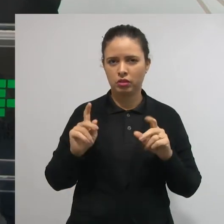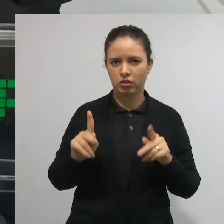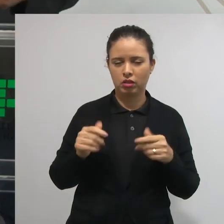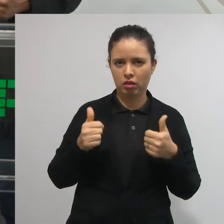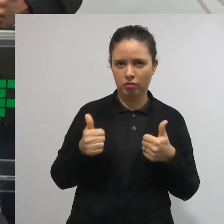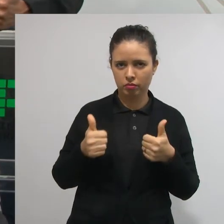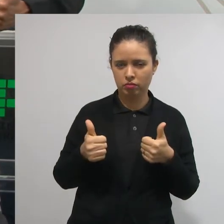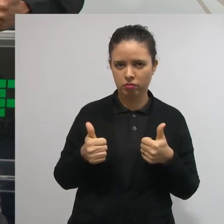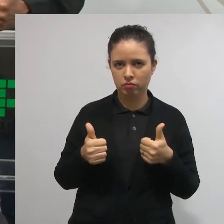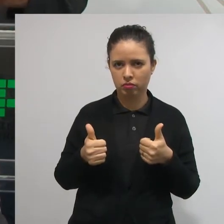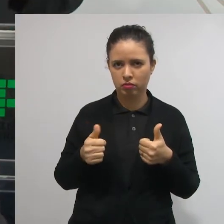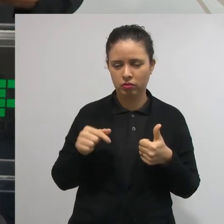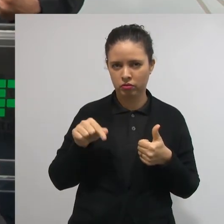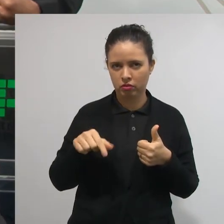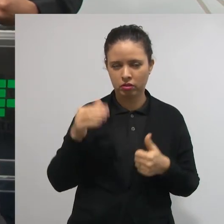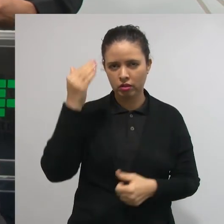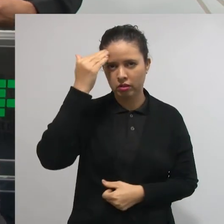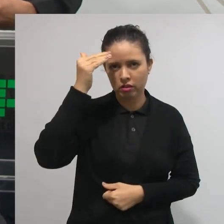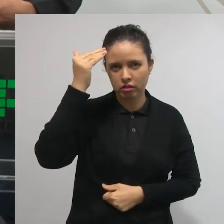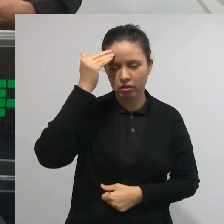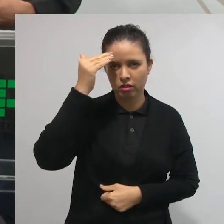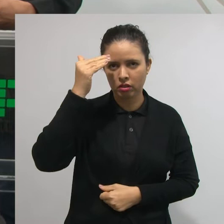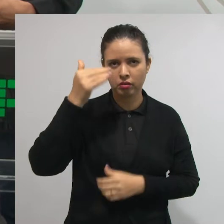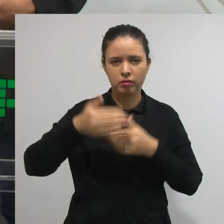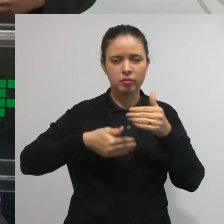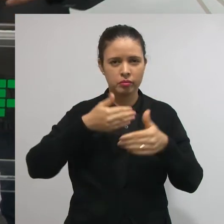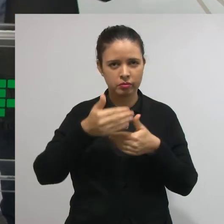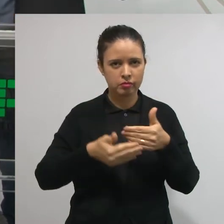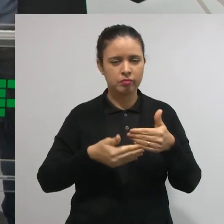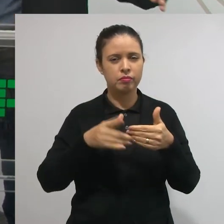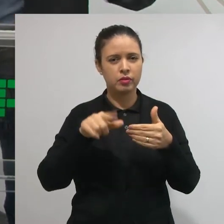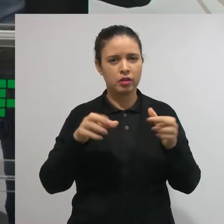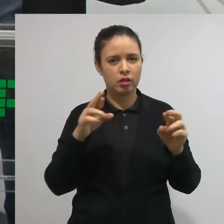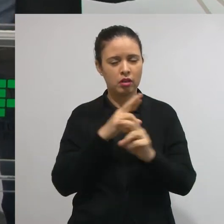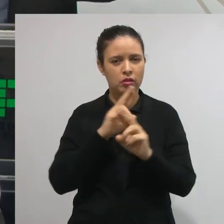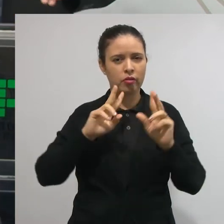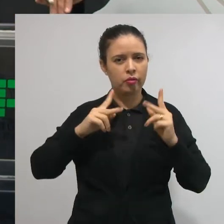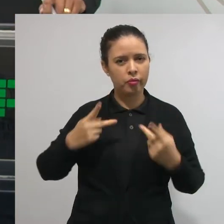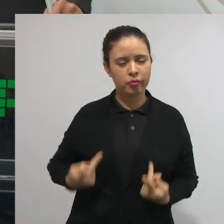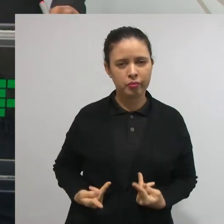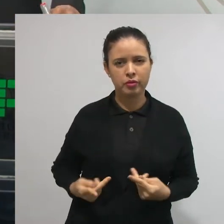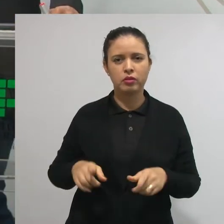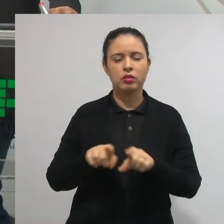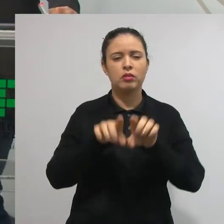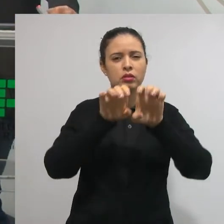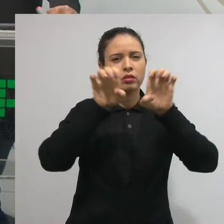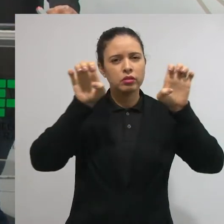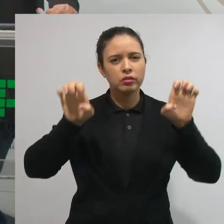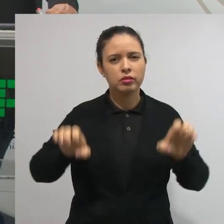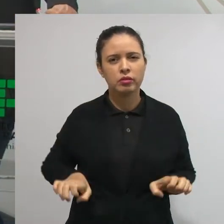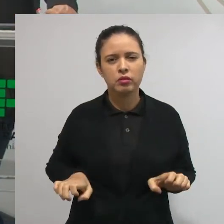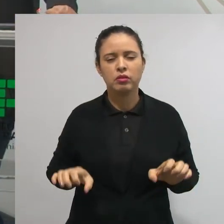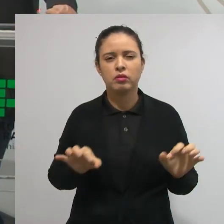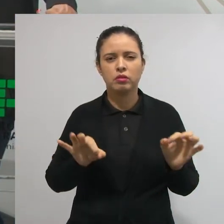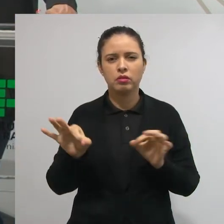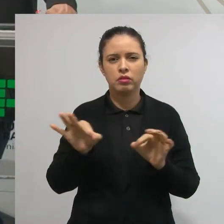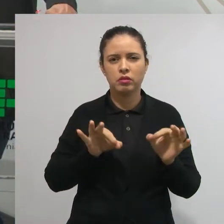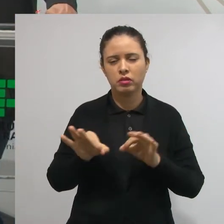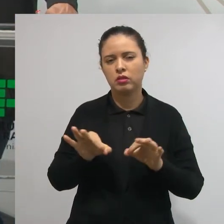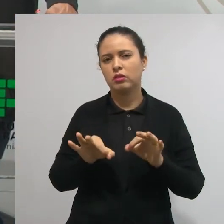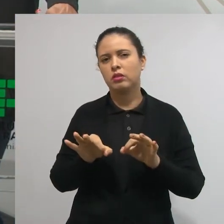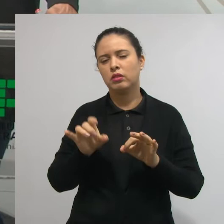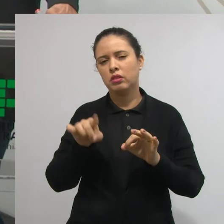aqui? Tudo certo? Você tem compreendido esse processo? Falamos das relações humanas, falamos da estrutura das